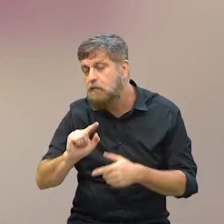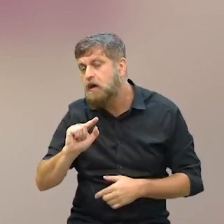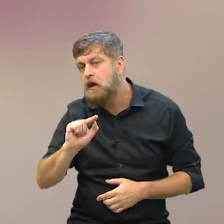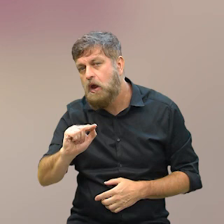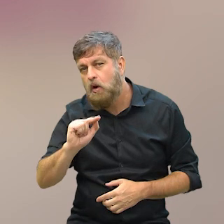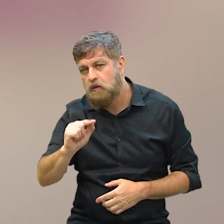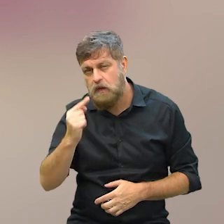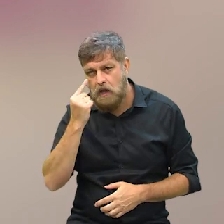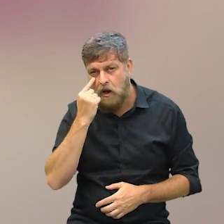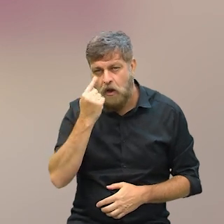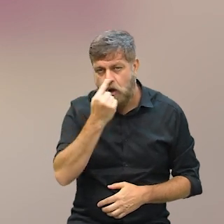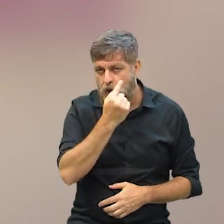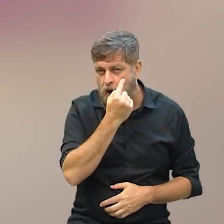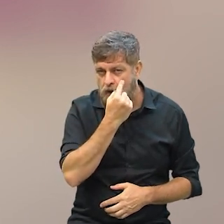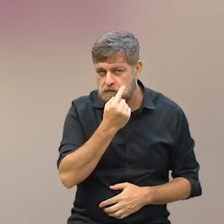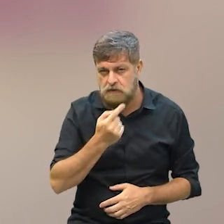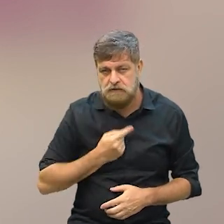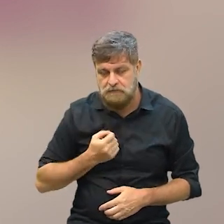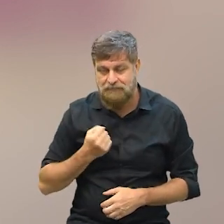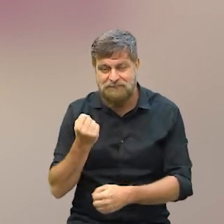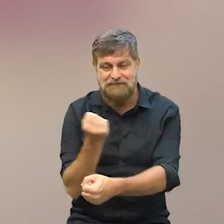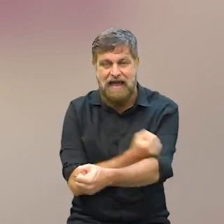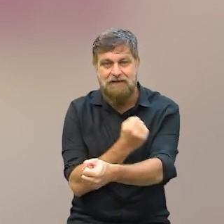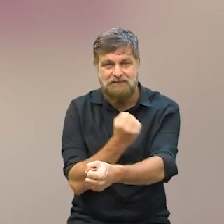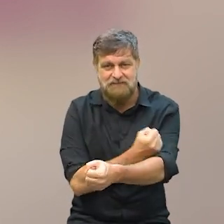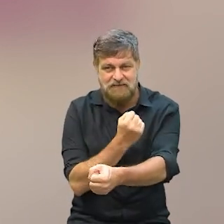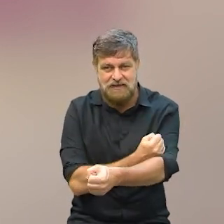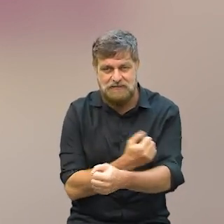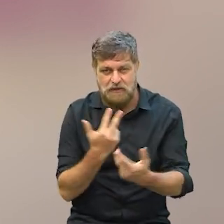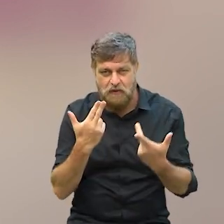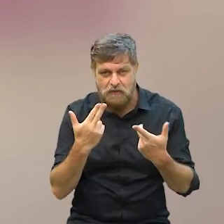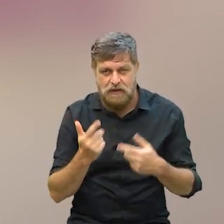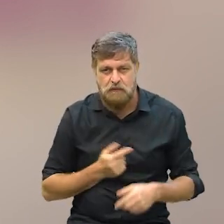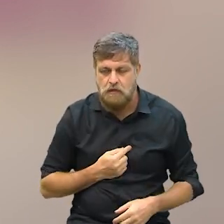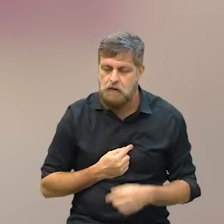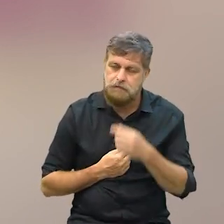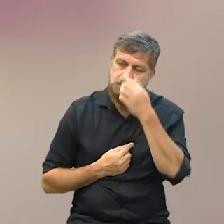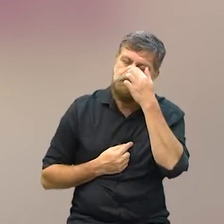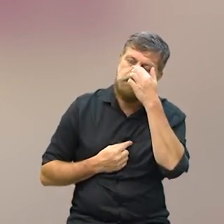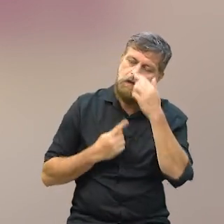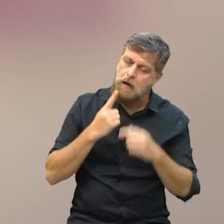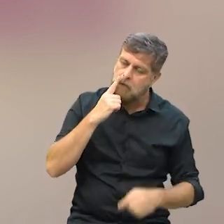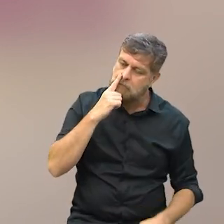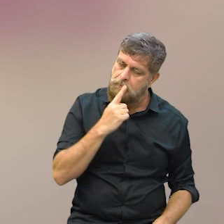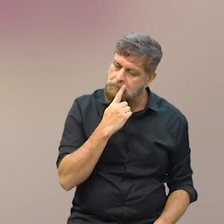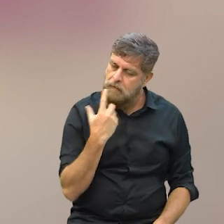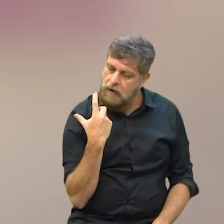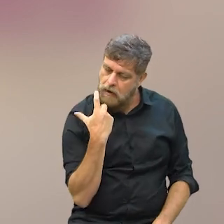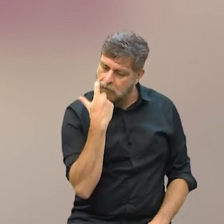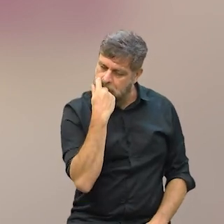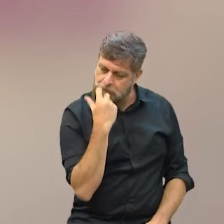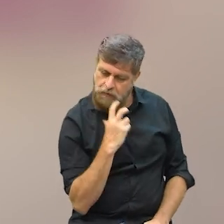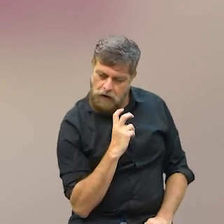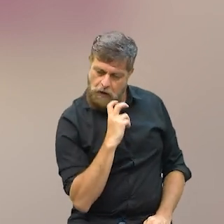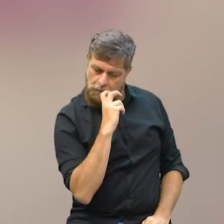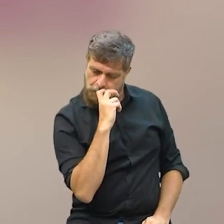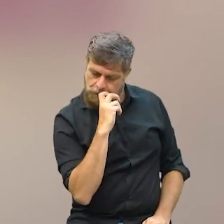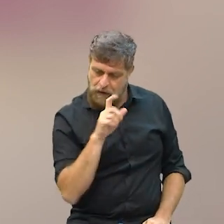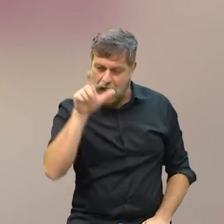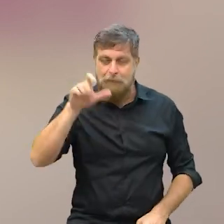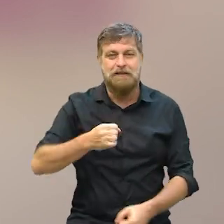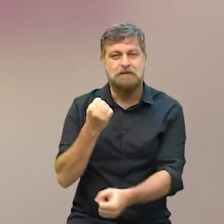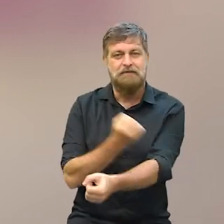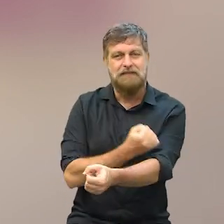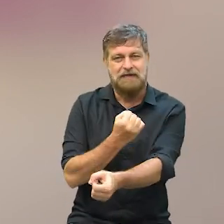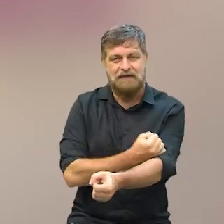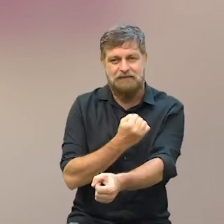é que os olhos, eles ficam viciados. É a mesma coisa daquelas gotinhas nasais, né? Que você usa, você não consegue mais parar de usar. Porque